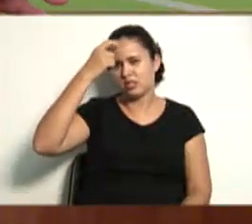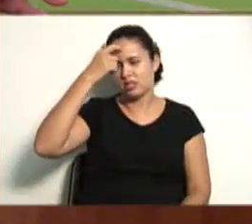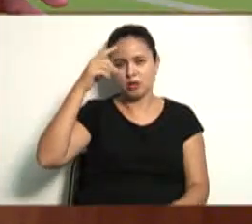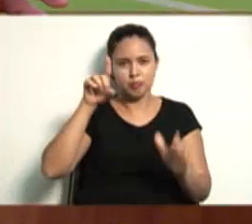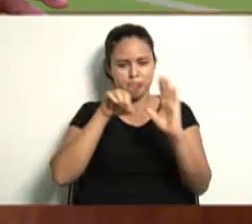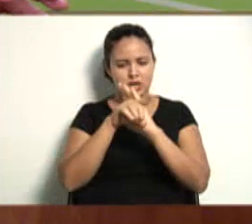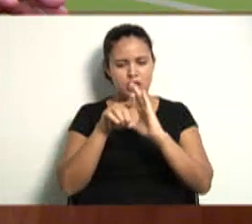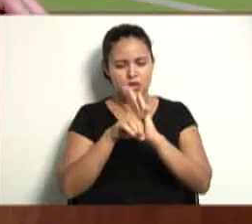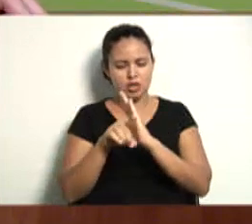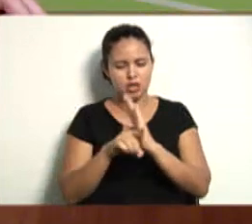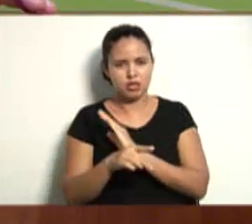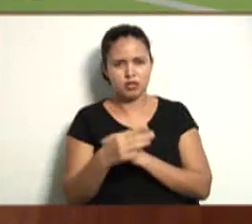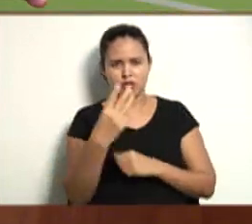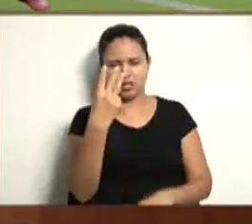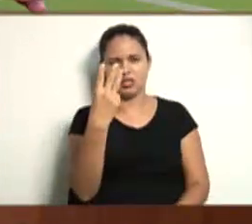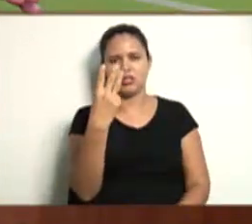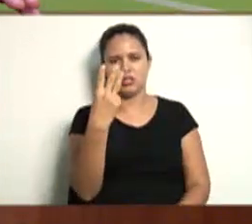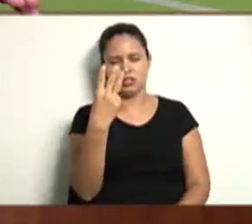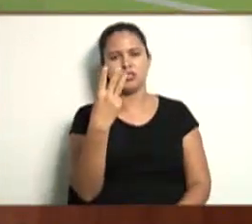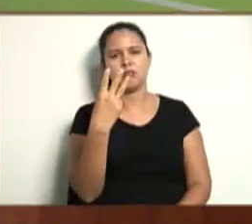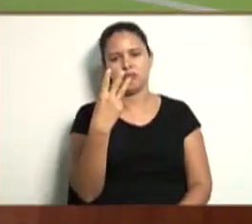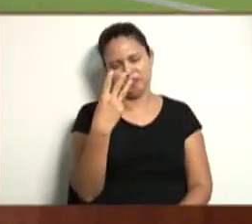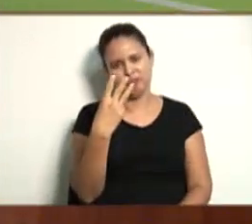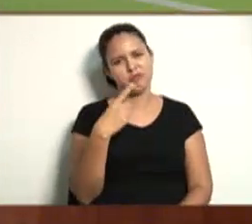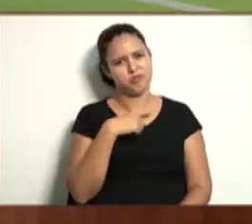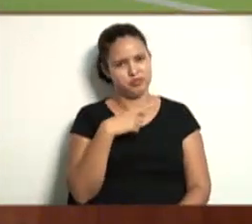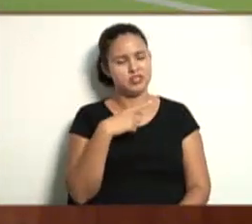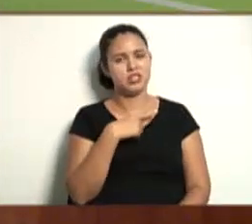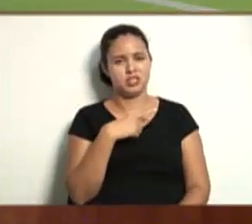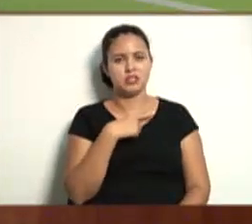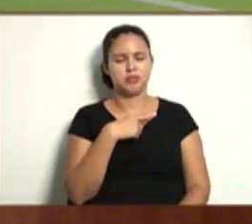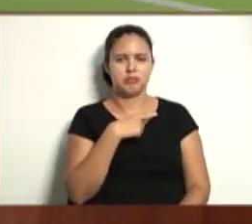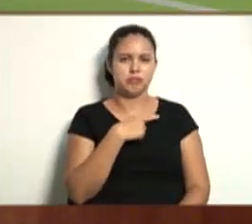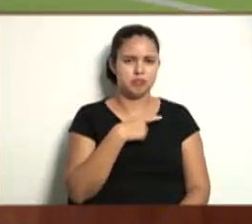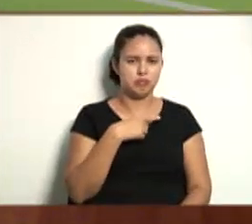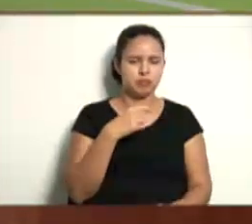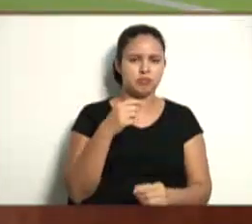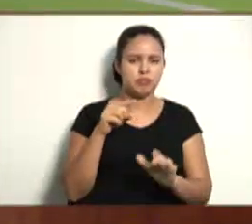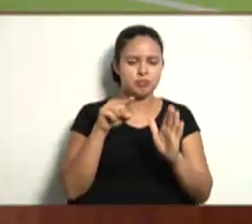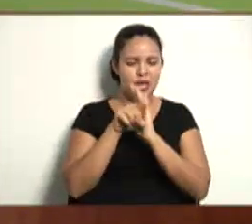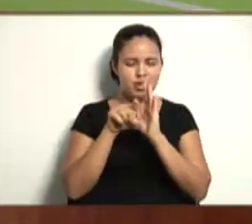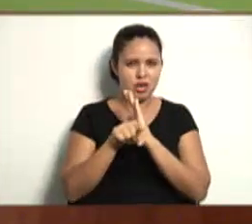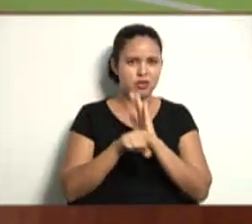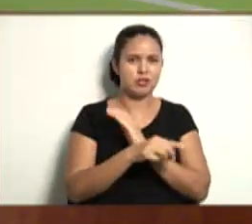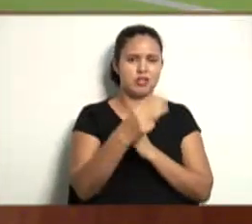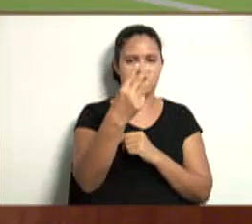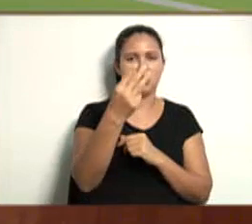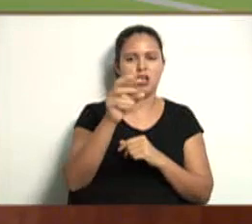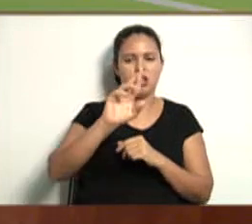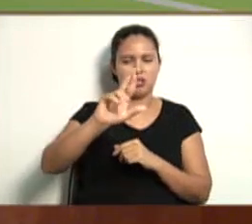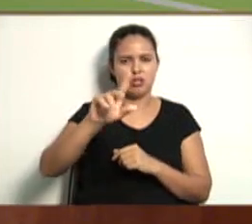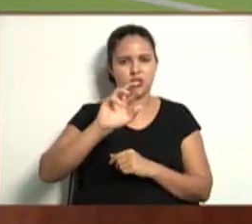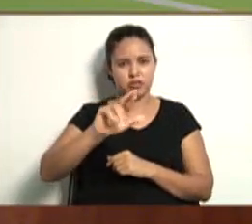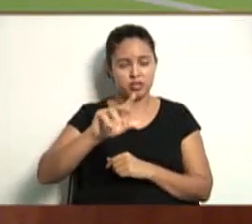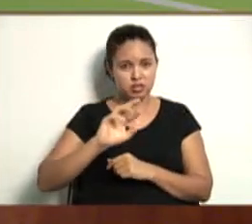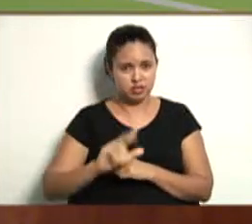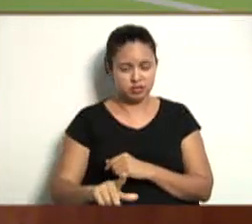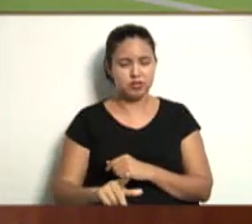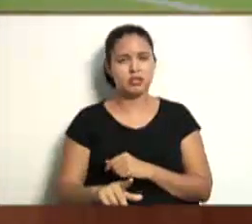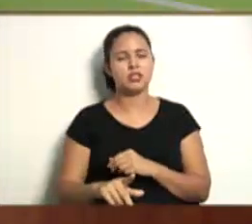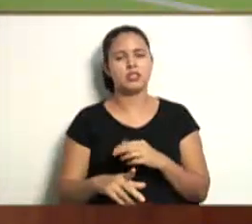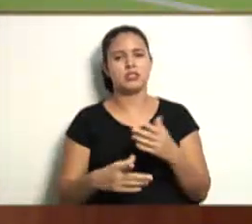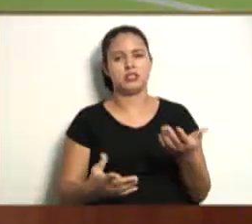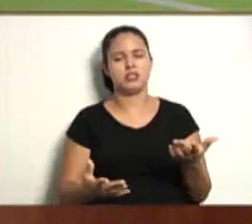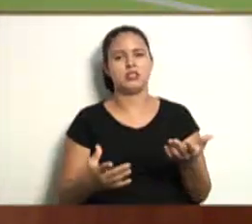3 perguntinhas, não é nem pergunta, são questões. Diferente, pergunta é algo normalmente muito fechado,